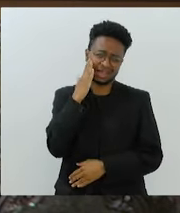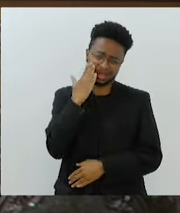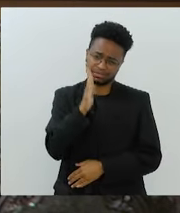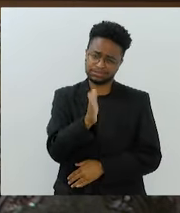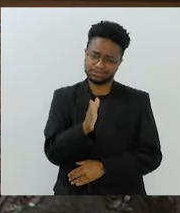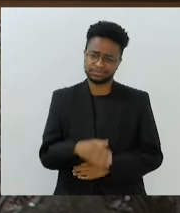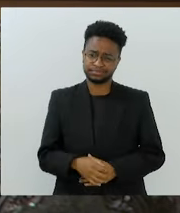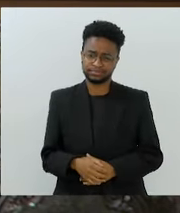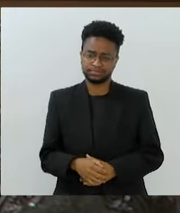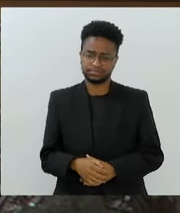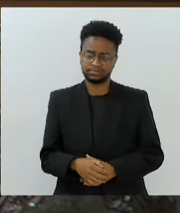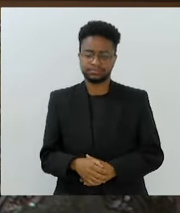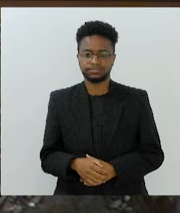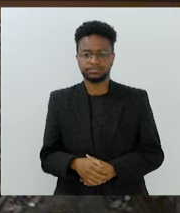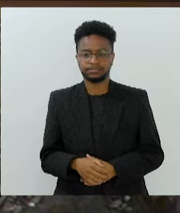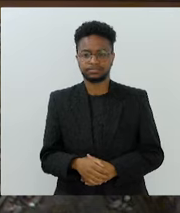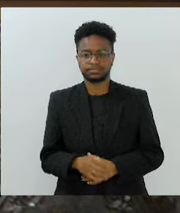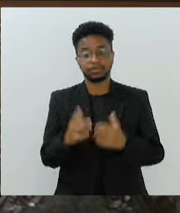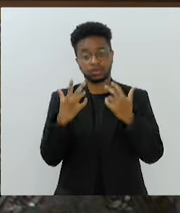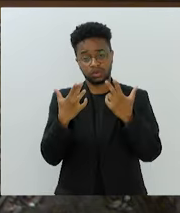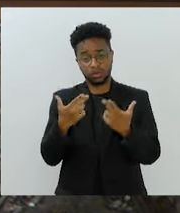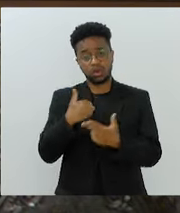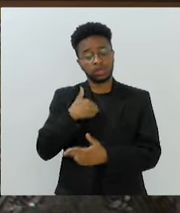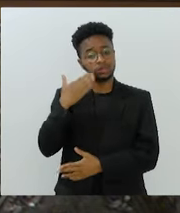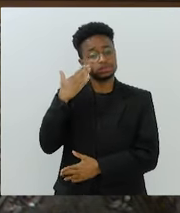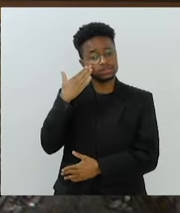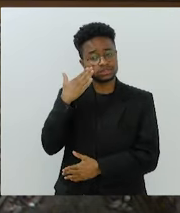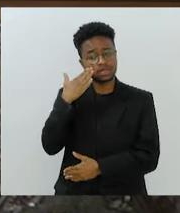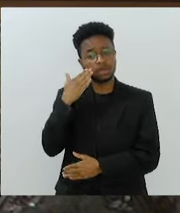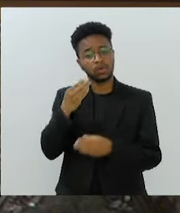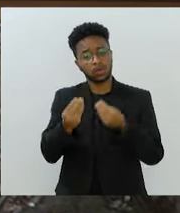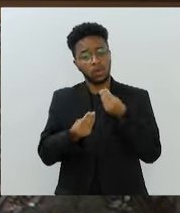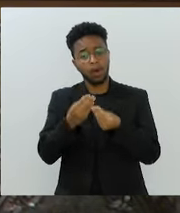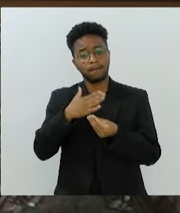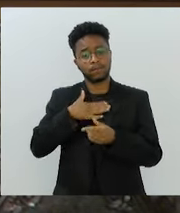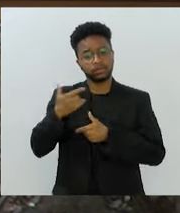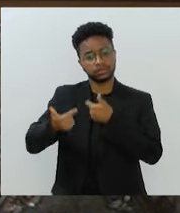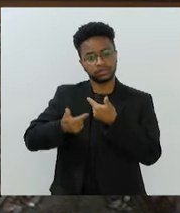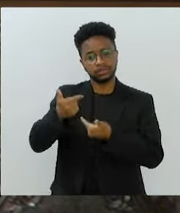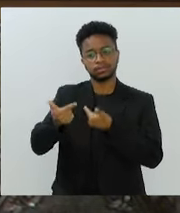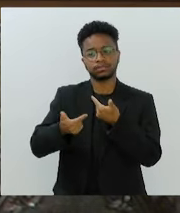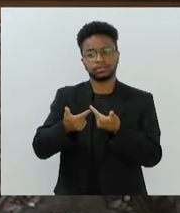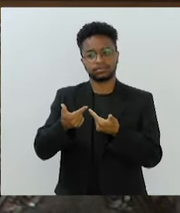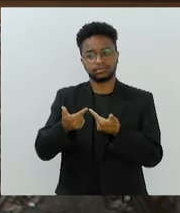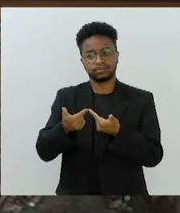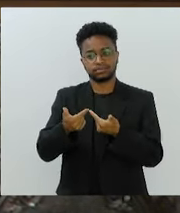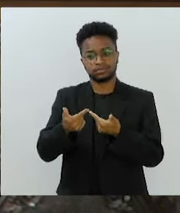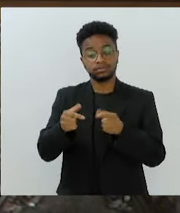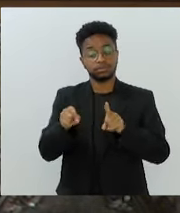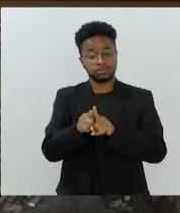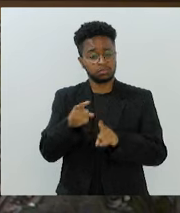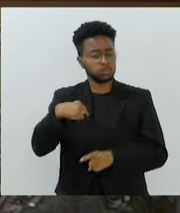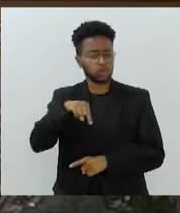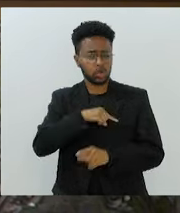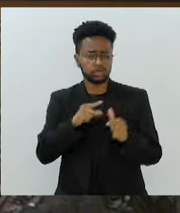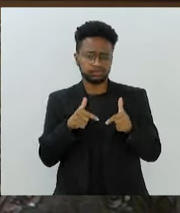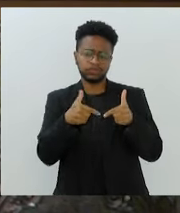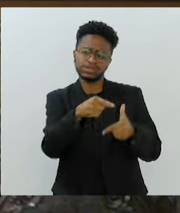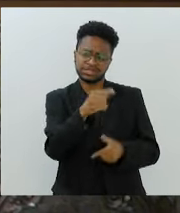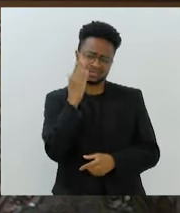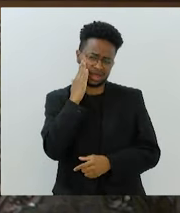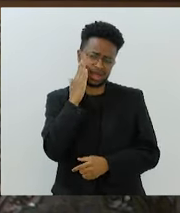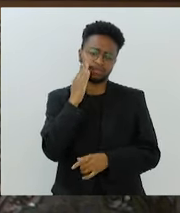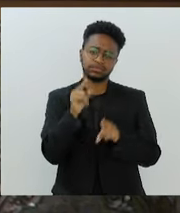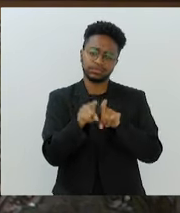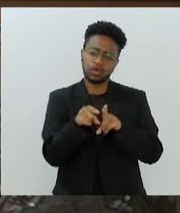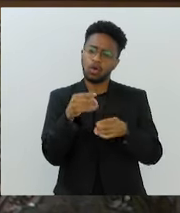da mesma forma que eu sei o trabalho que eu faço, que todos nós fazemos, você sabe também